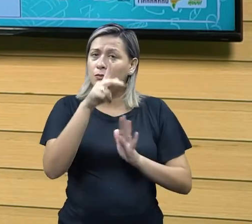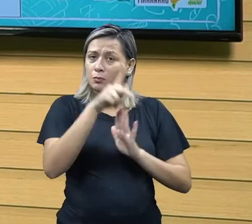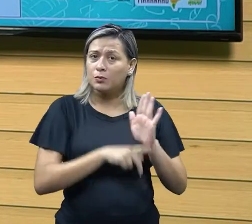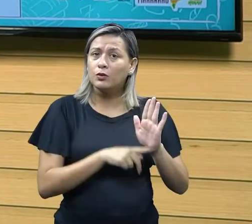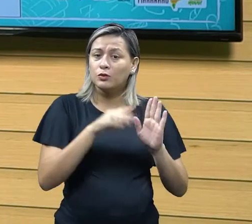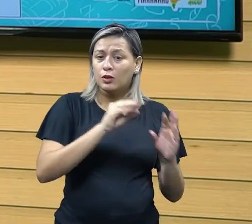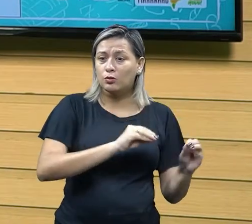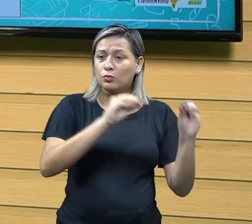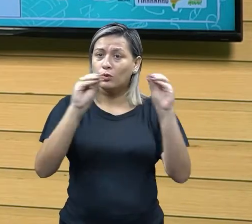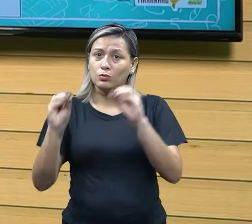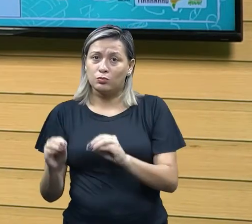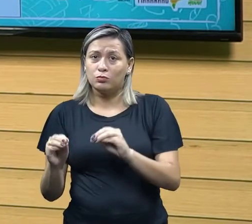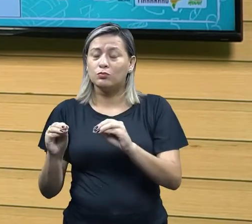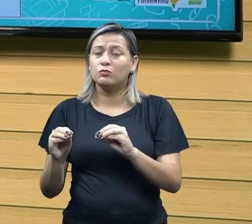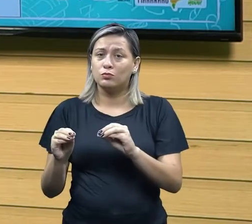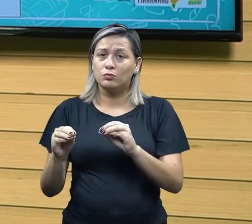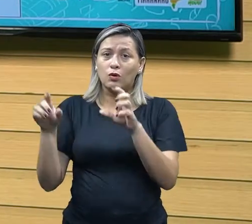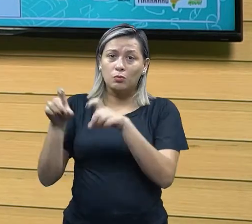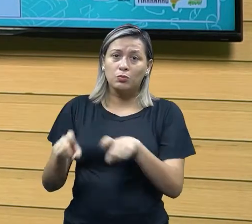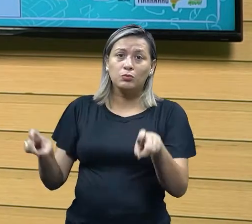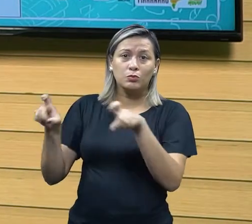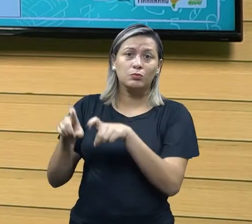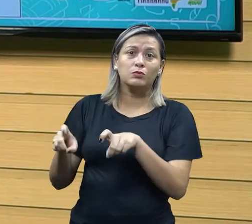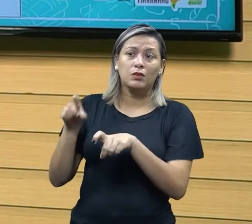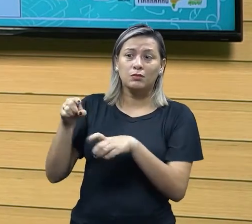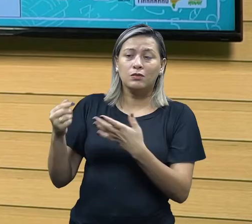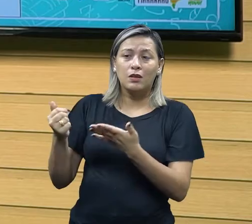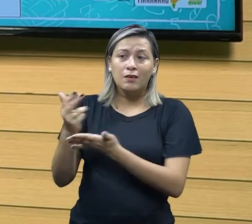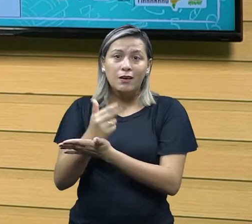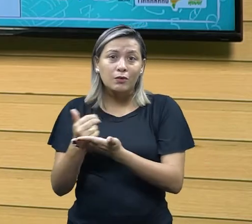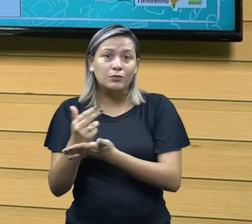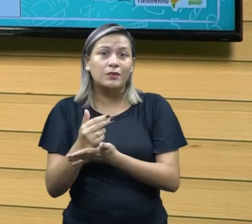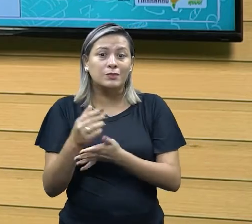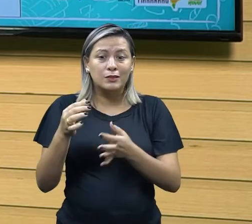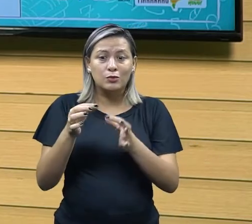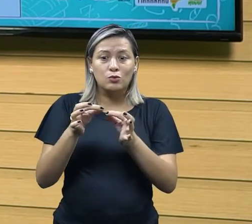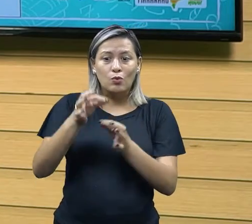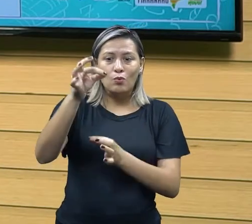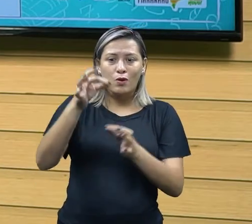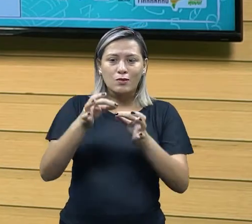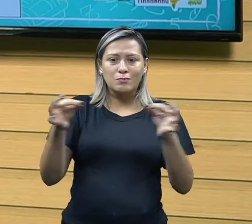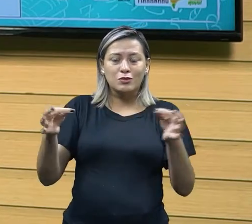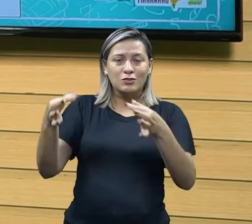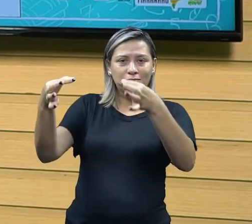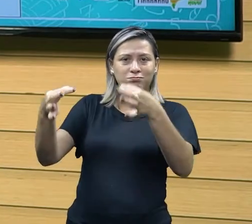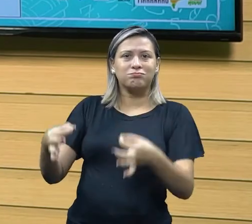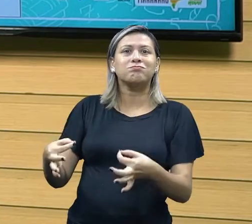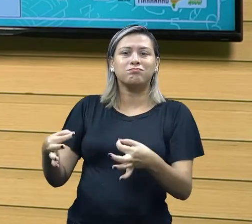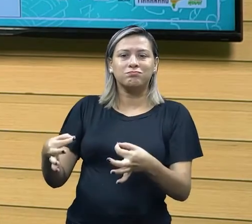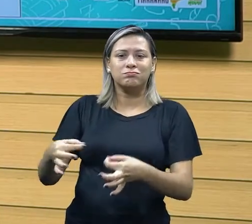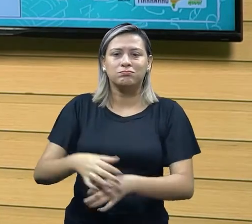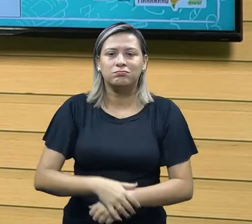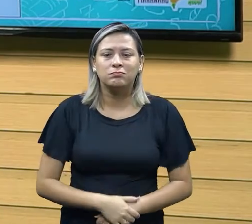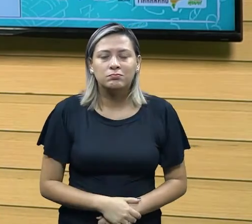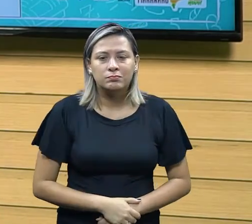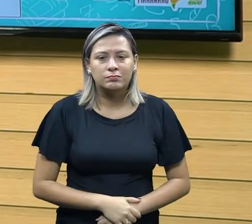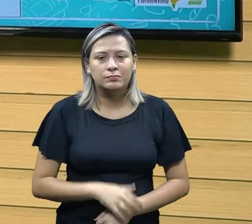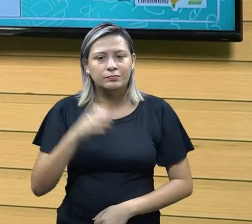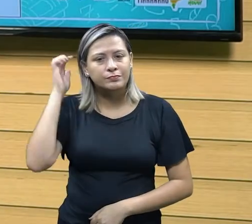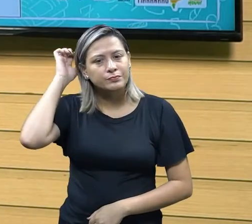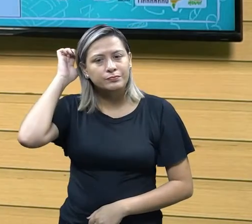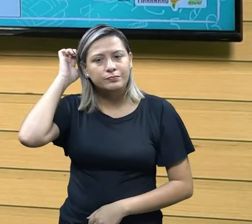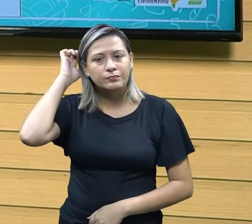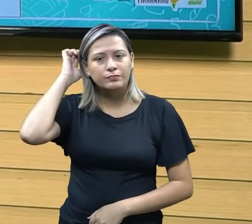para o AutoCAD, ele será desenhado com as medidas exatas. Portanto, quando a gente